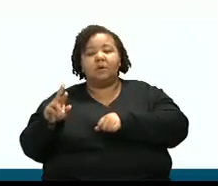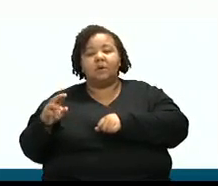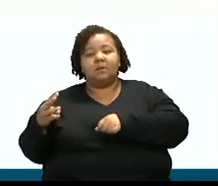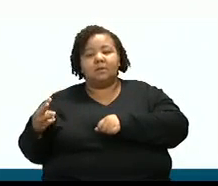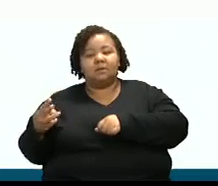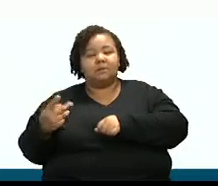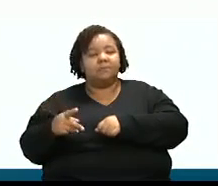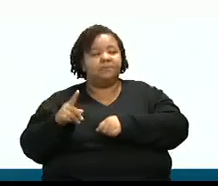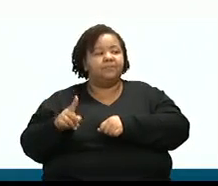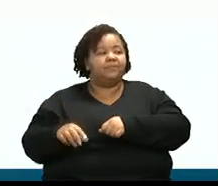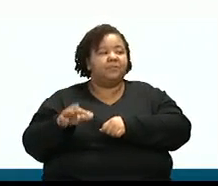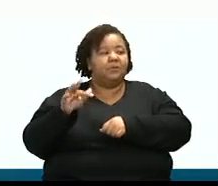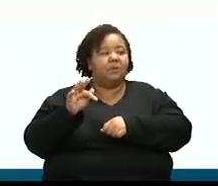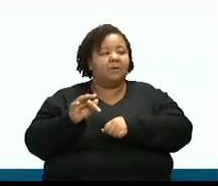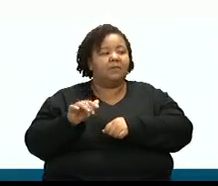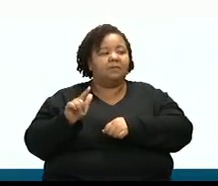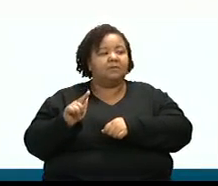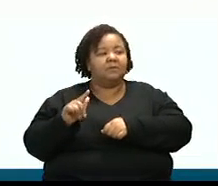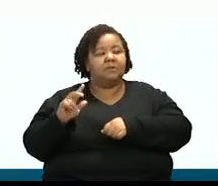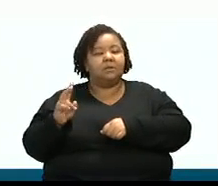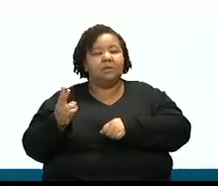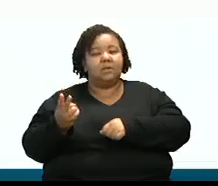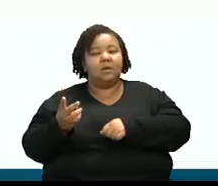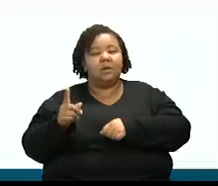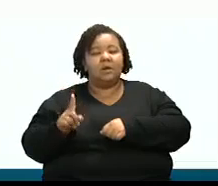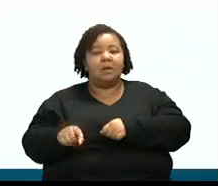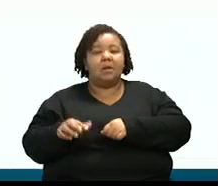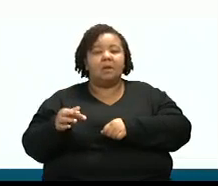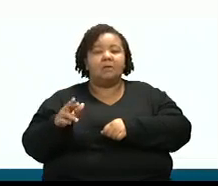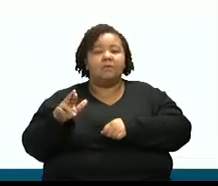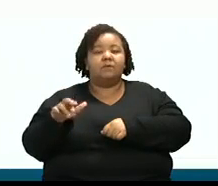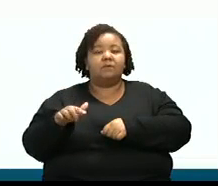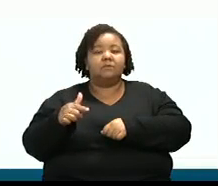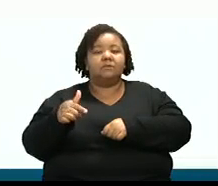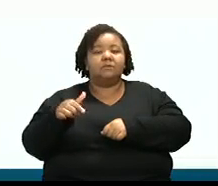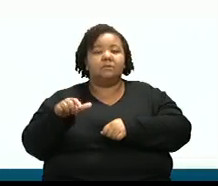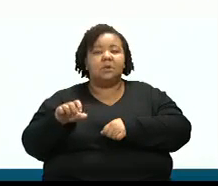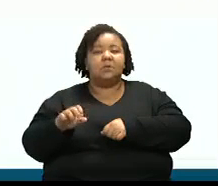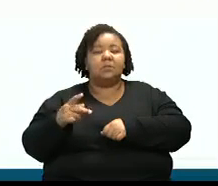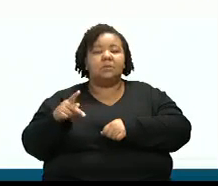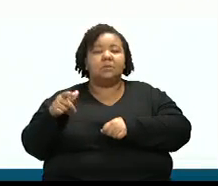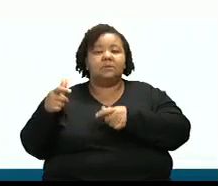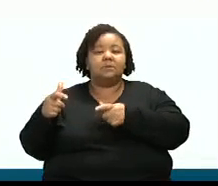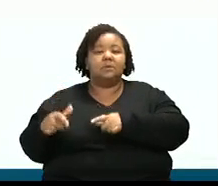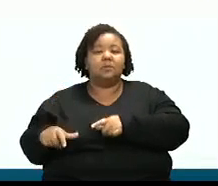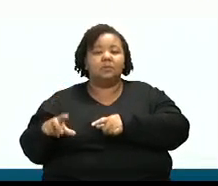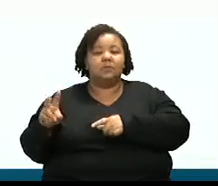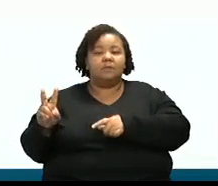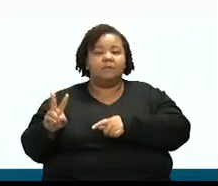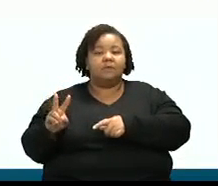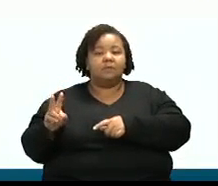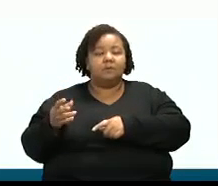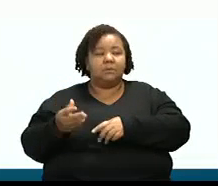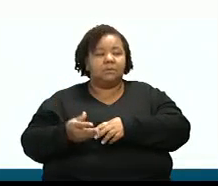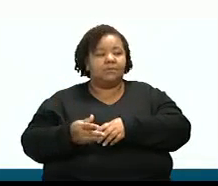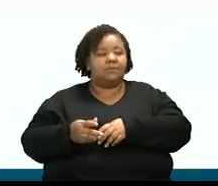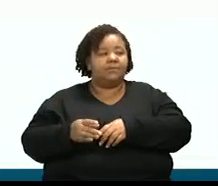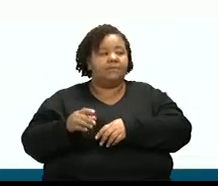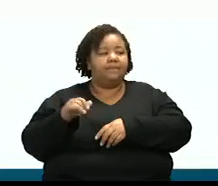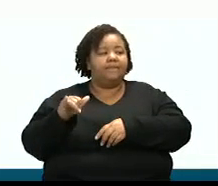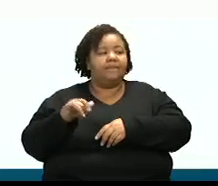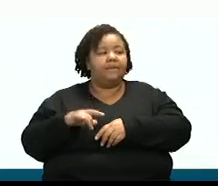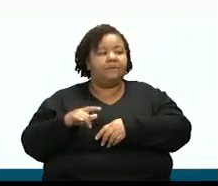funções f, g e h são as funções componentes desse campo vetorial. Se